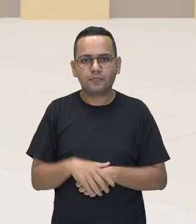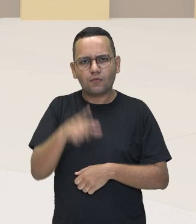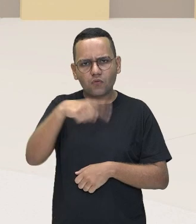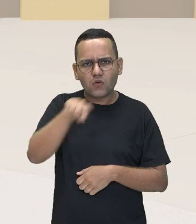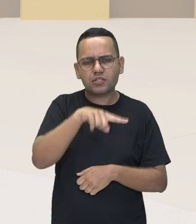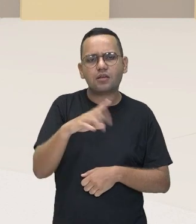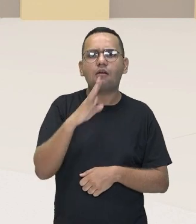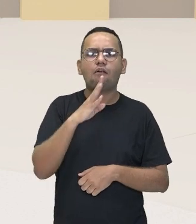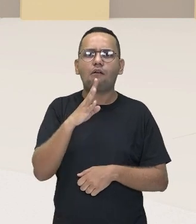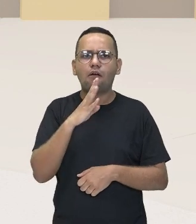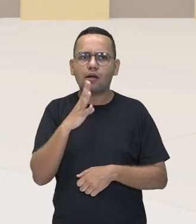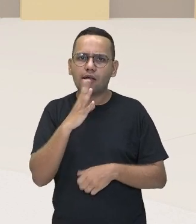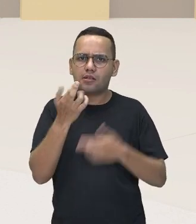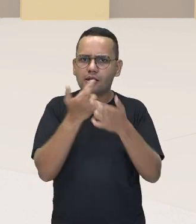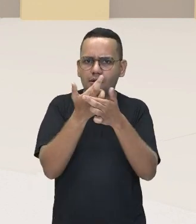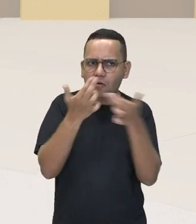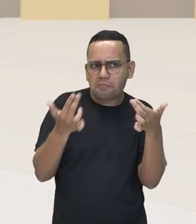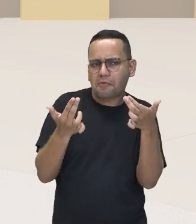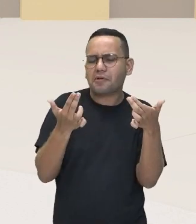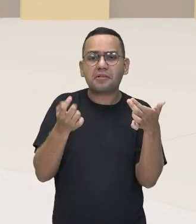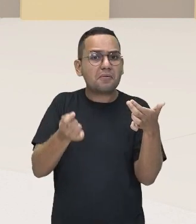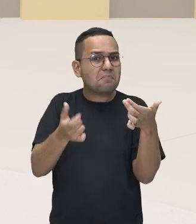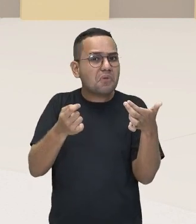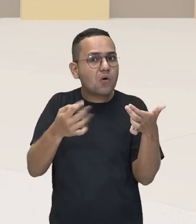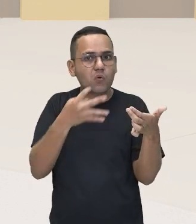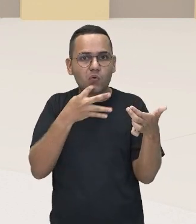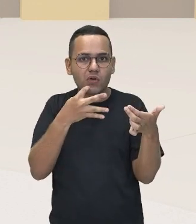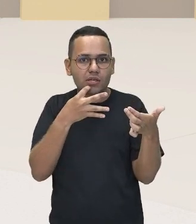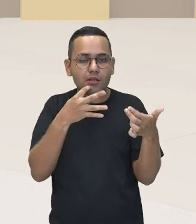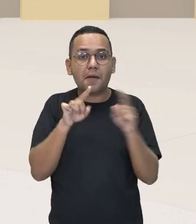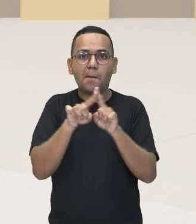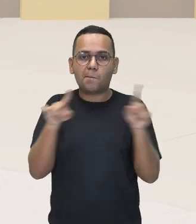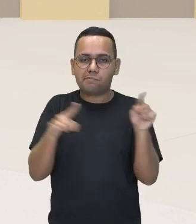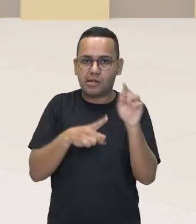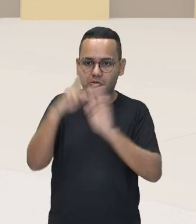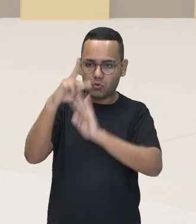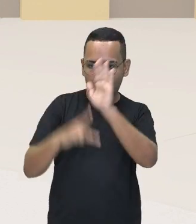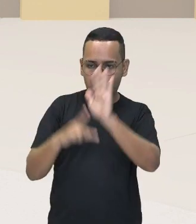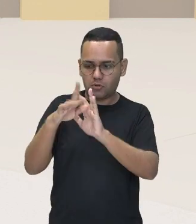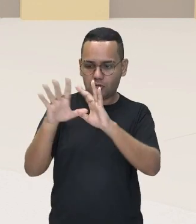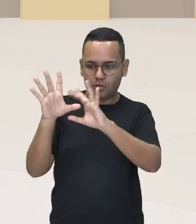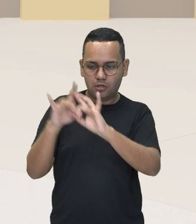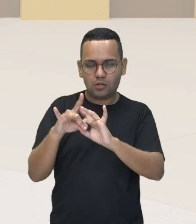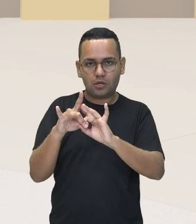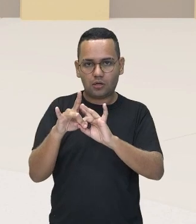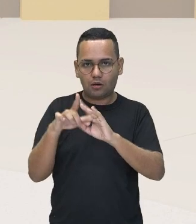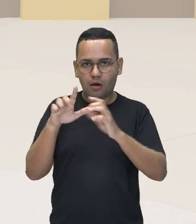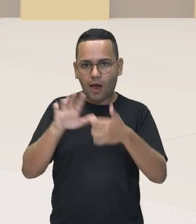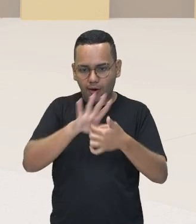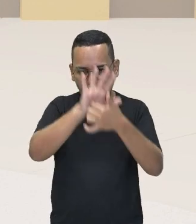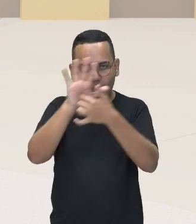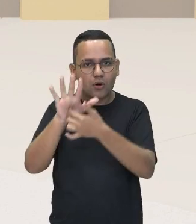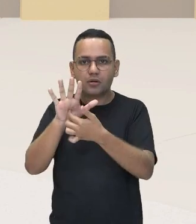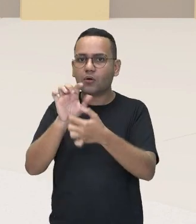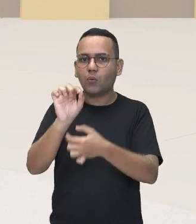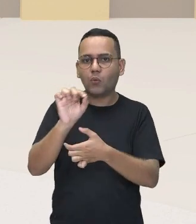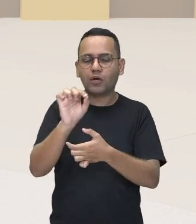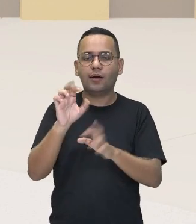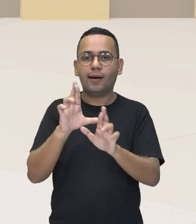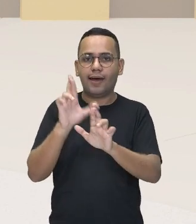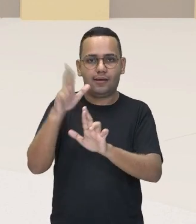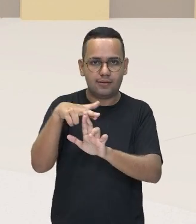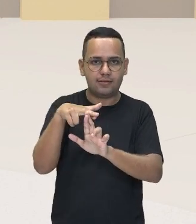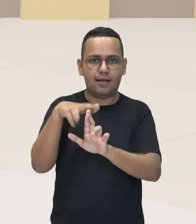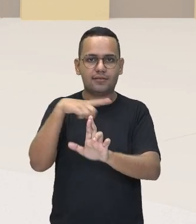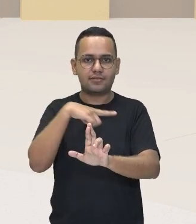são tão conhecidos, mas através, então, dos nossos projetos integradores, vocês mostrarão essa realidade